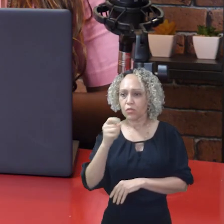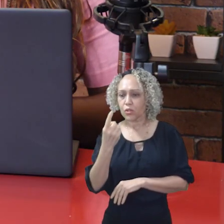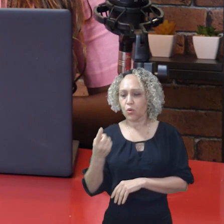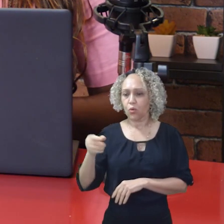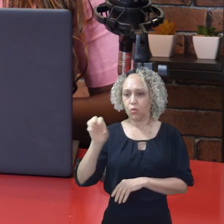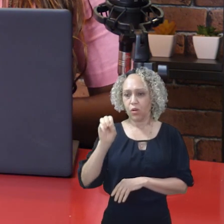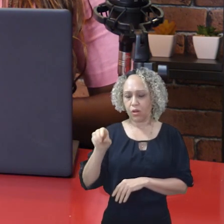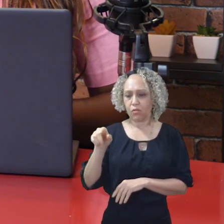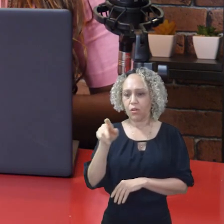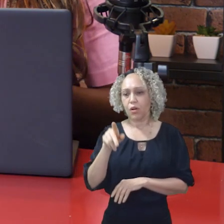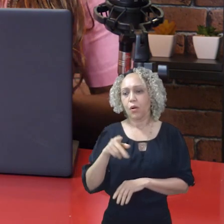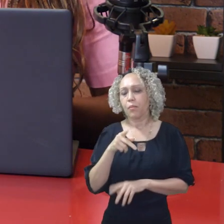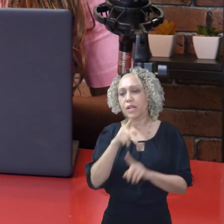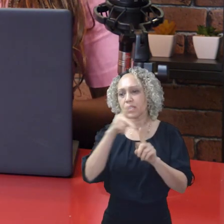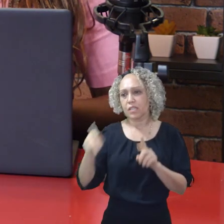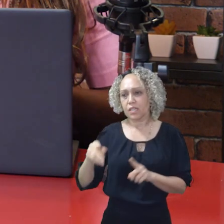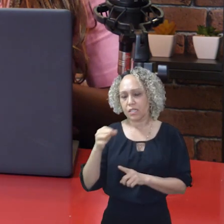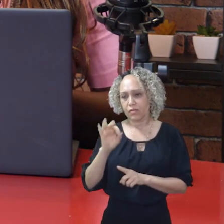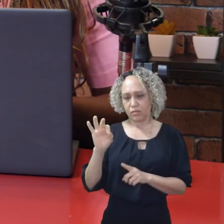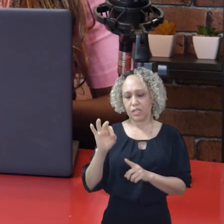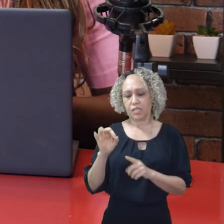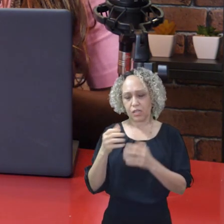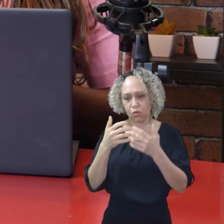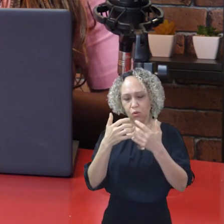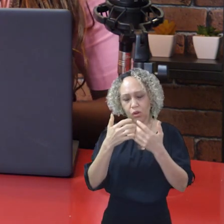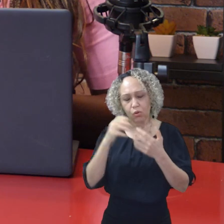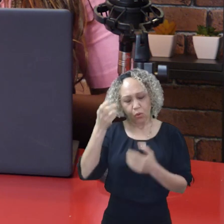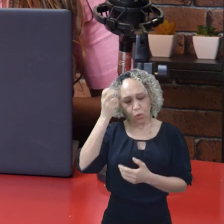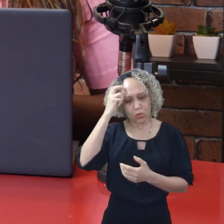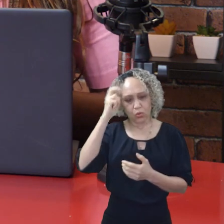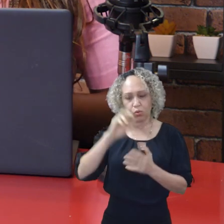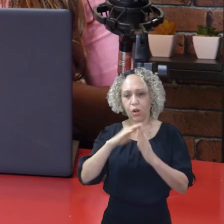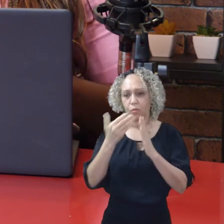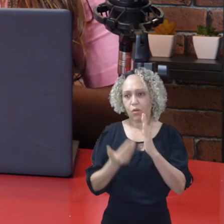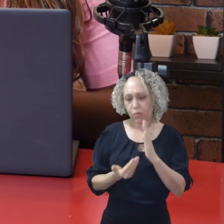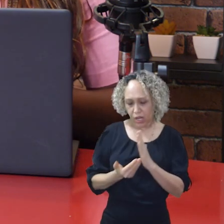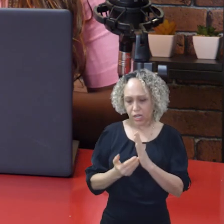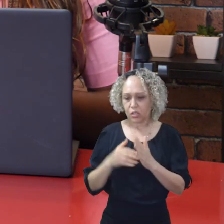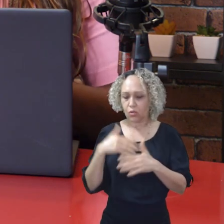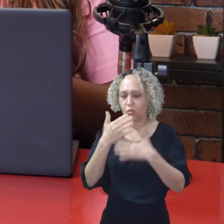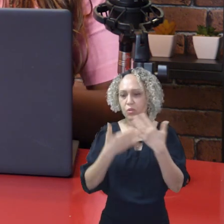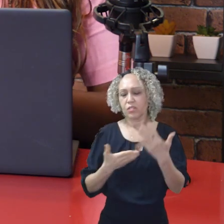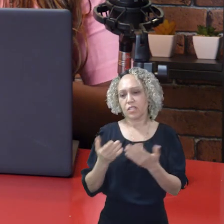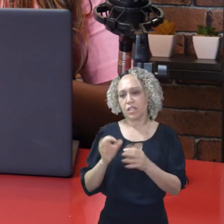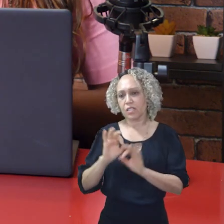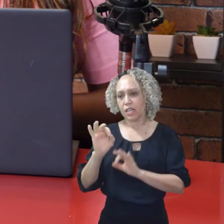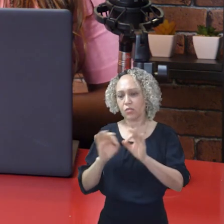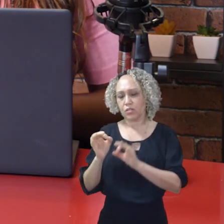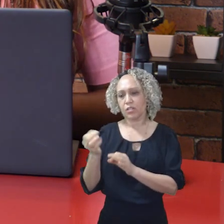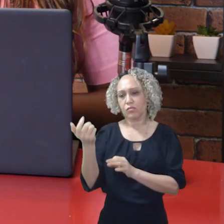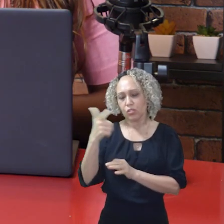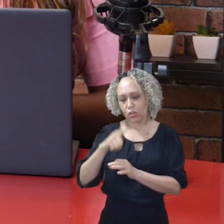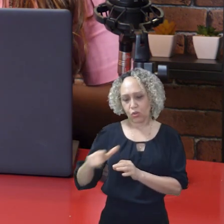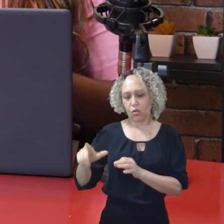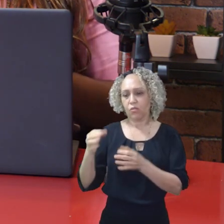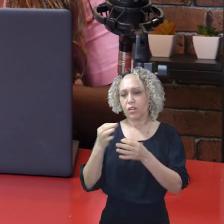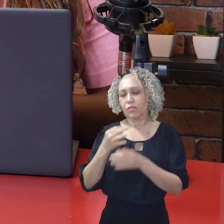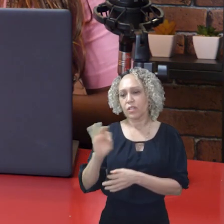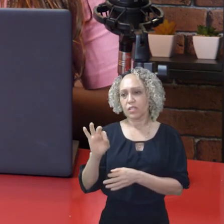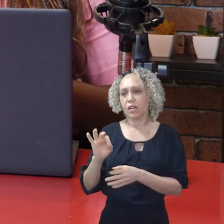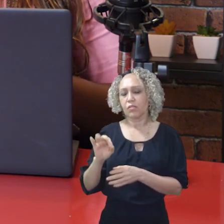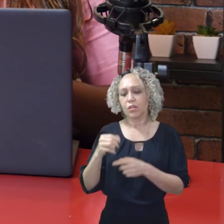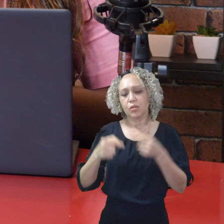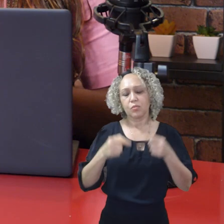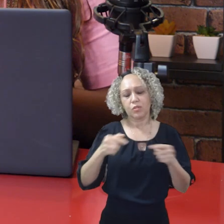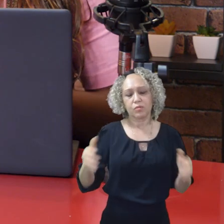João Jorge Rodrigues, presidente da Fundação Cultural Palmares, sobre o processo de reconstrução da fundação e